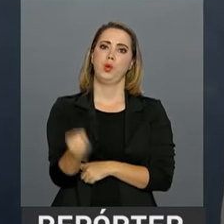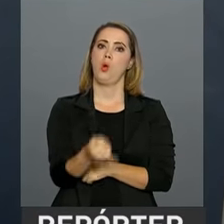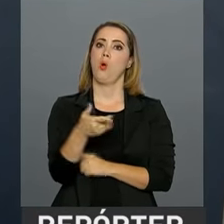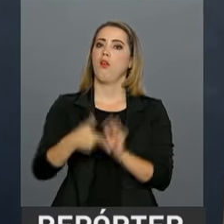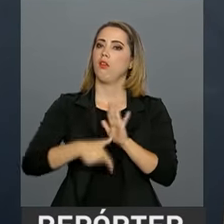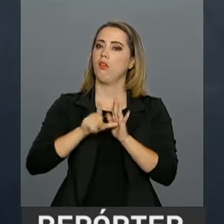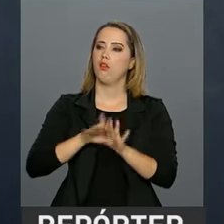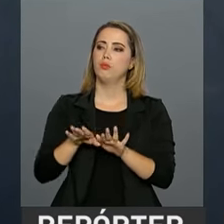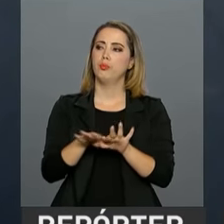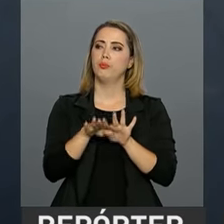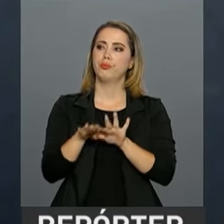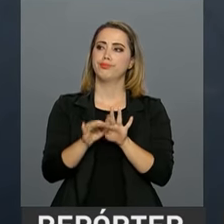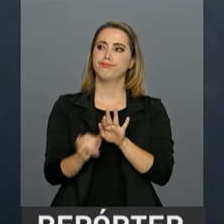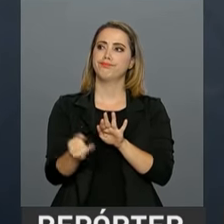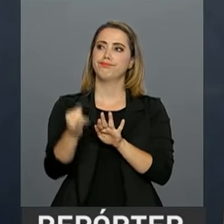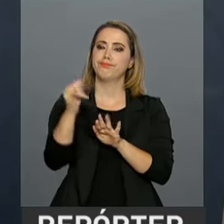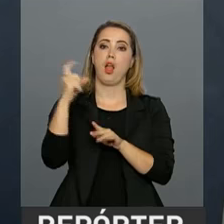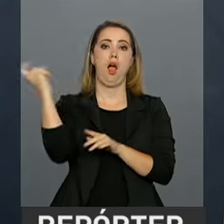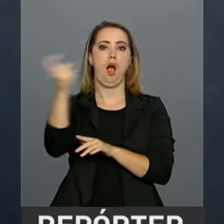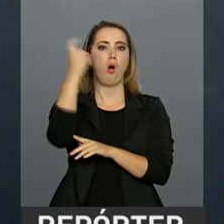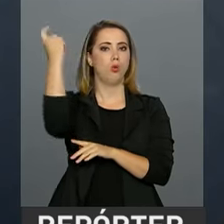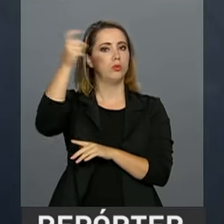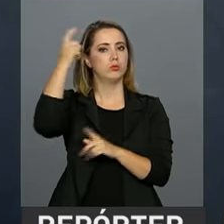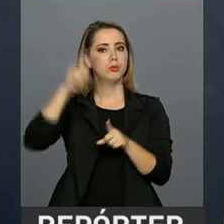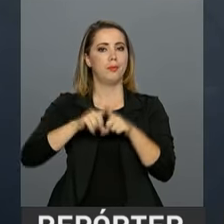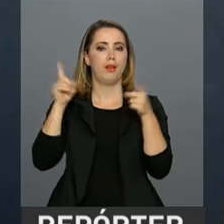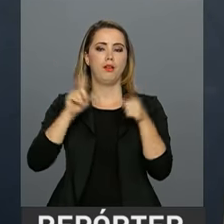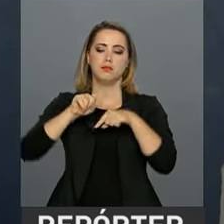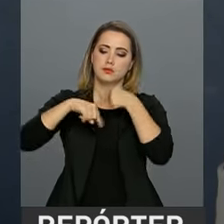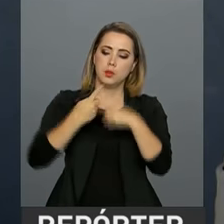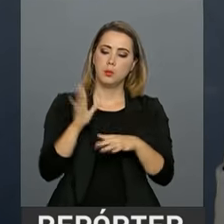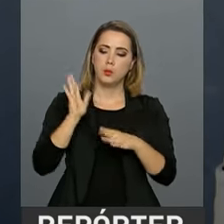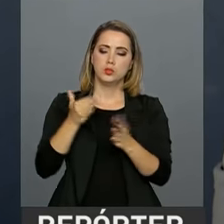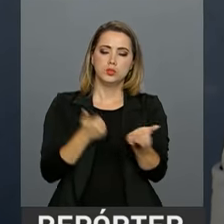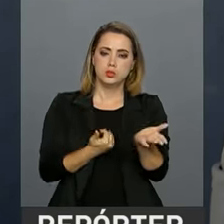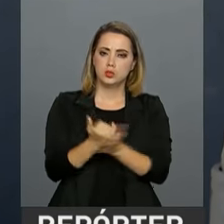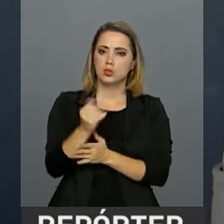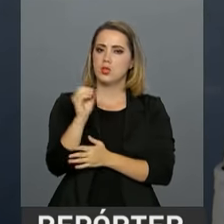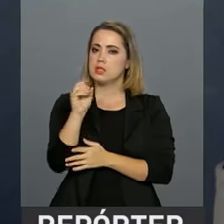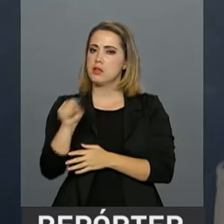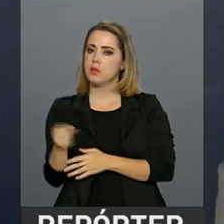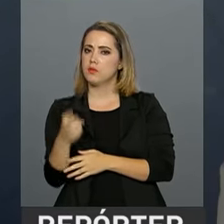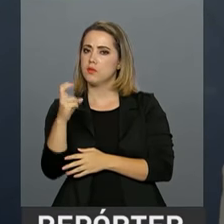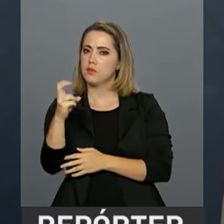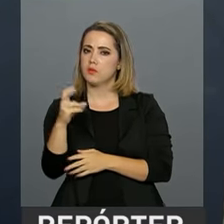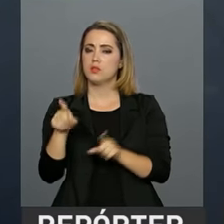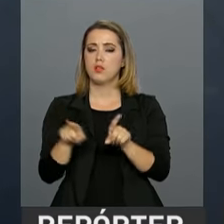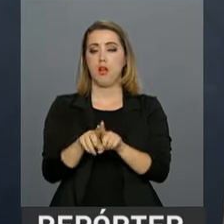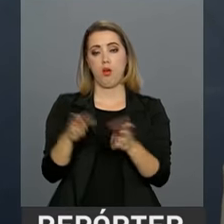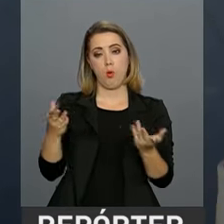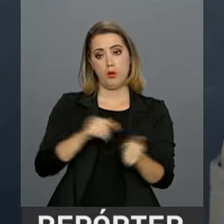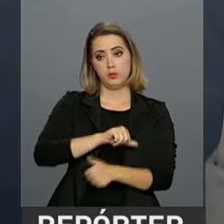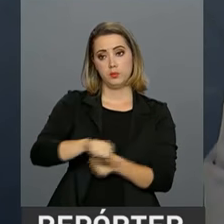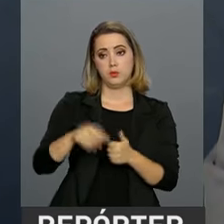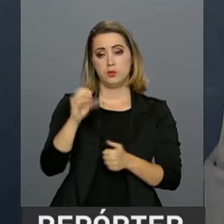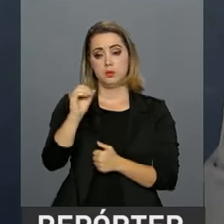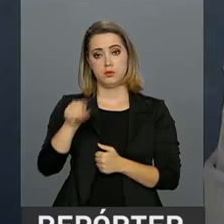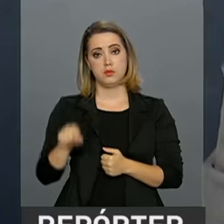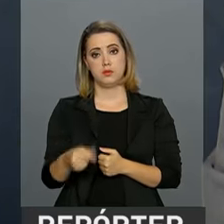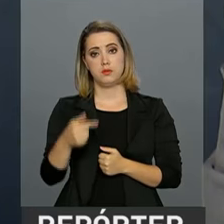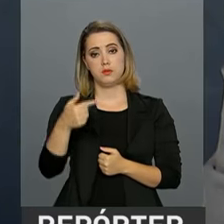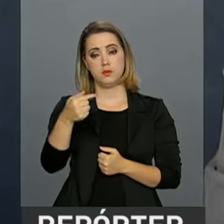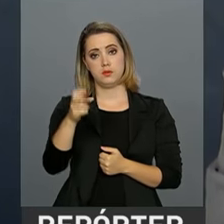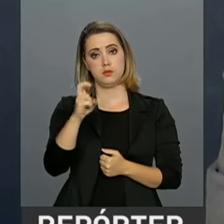muito significativo, muito alto, e que logo veio, num primeiro momento, 0,50, agora 0,75, e sem